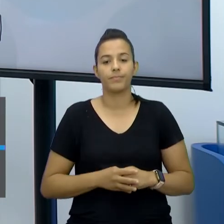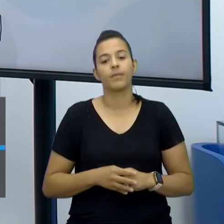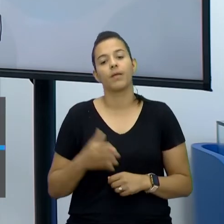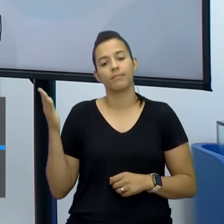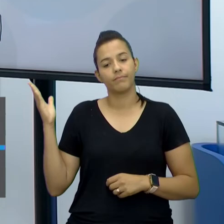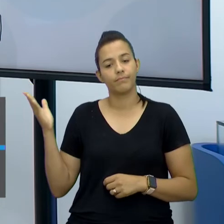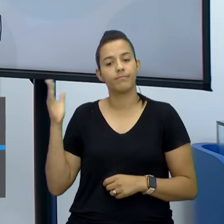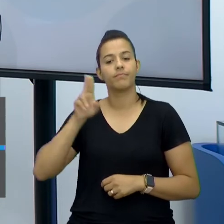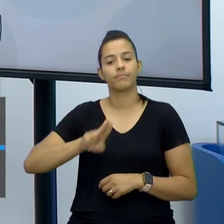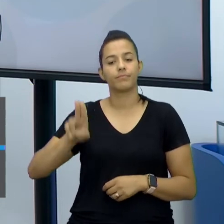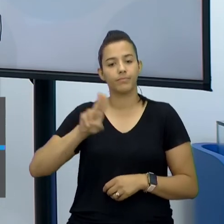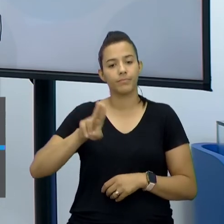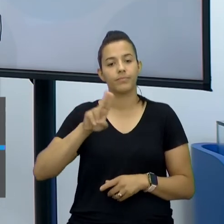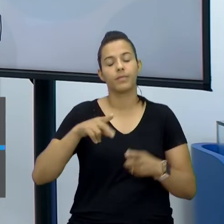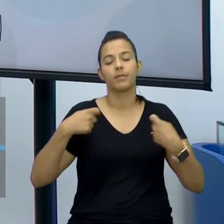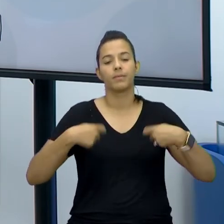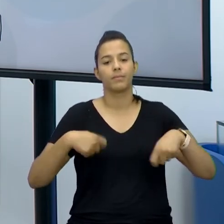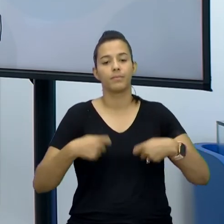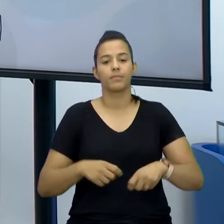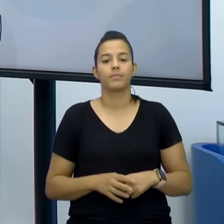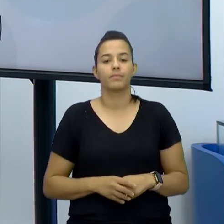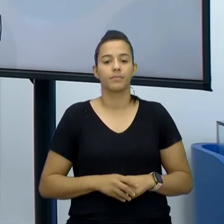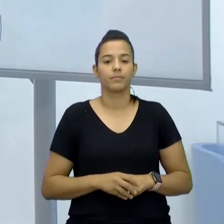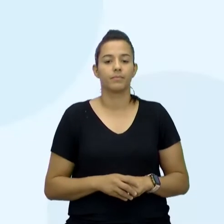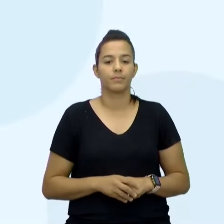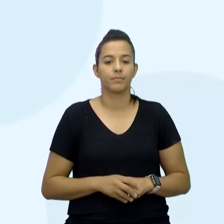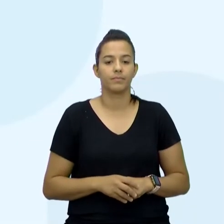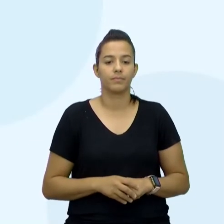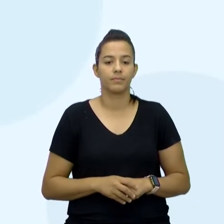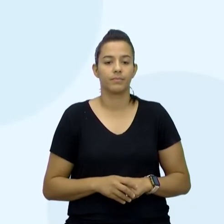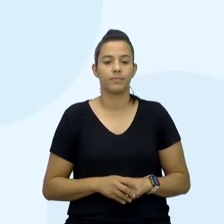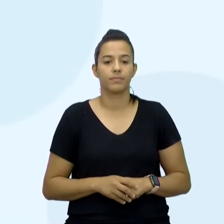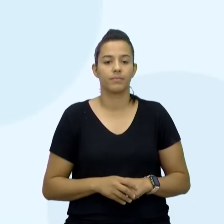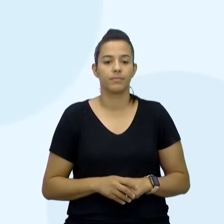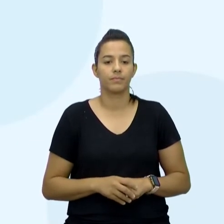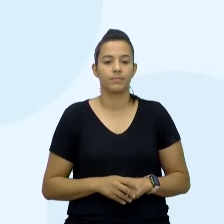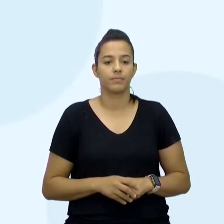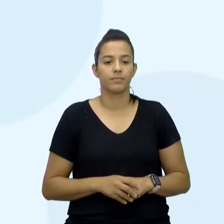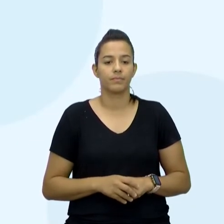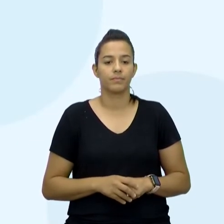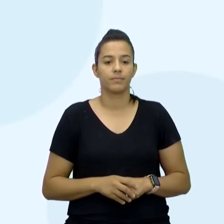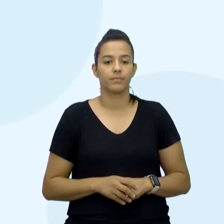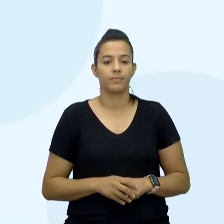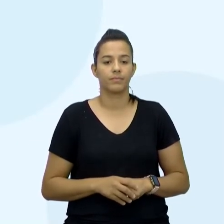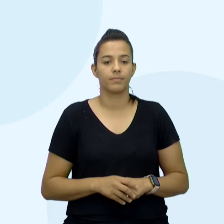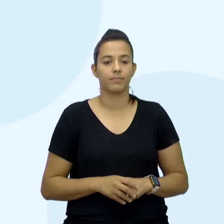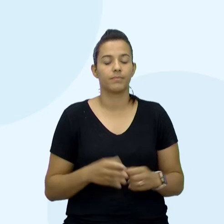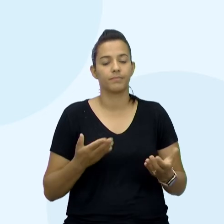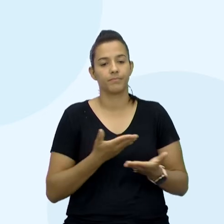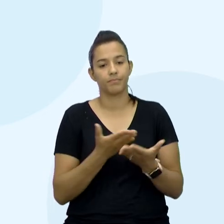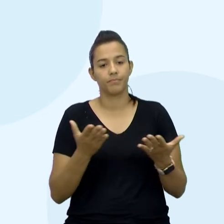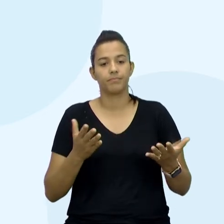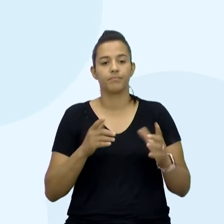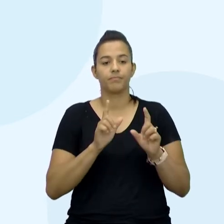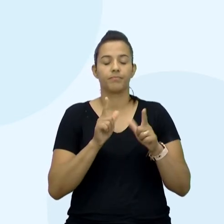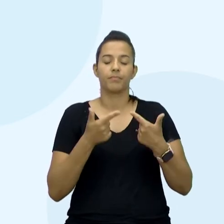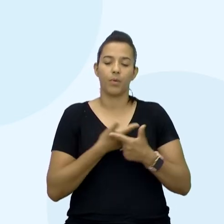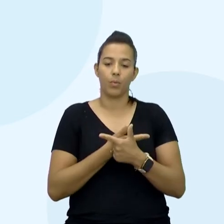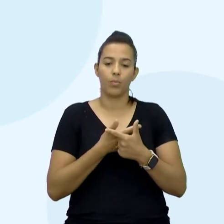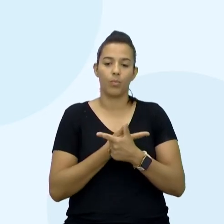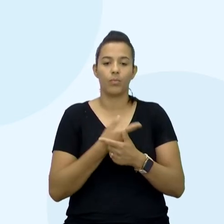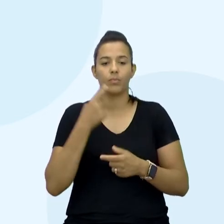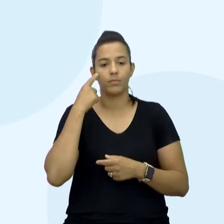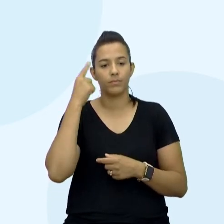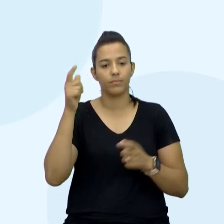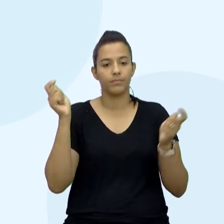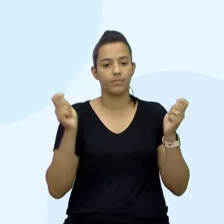cálculo matemático. Então tem que ter um pouco da matemática para ajudar a gente nessa questão. Então aí, ó, tá a equação aí, certo? Vamos lembrar